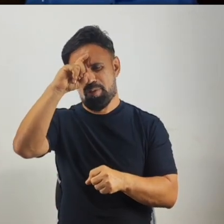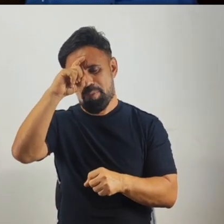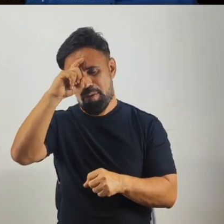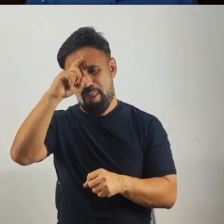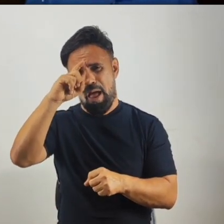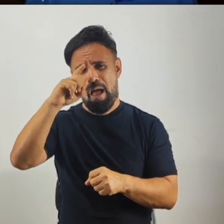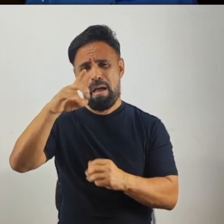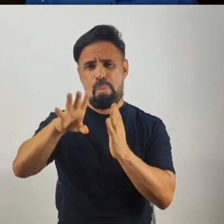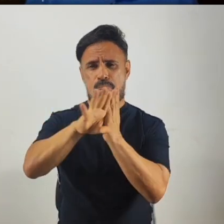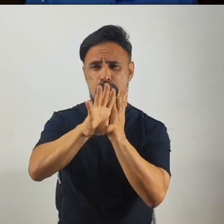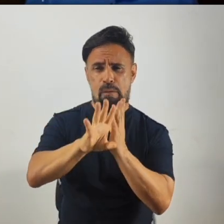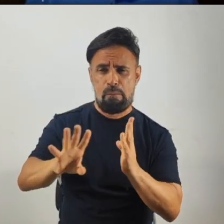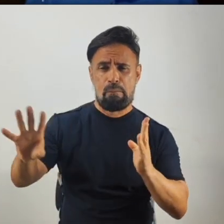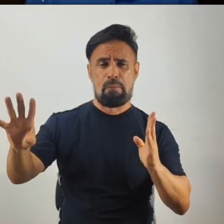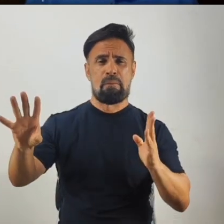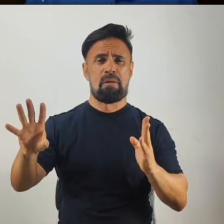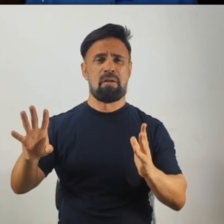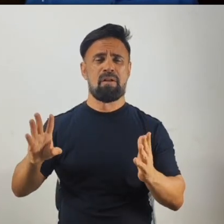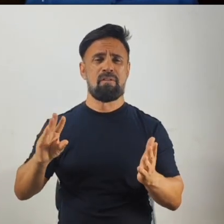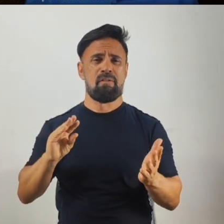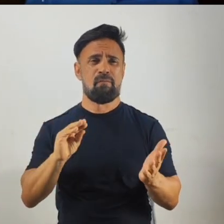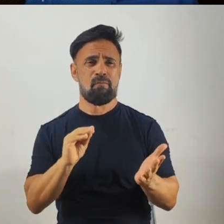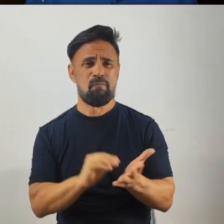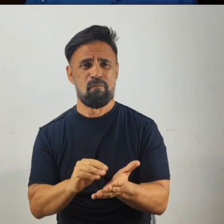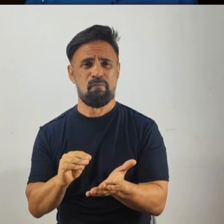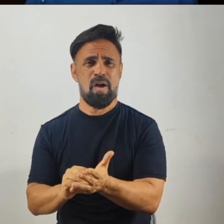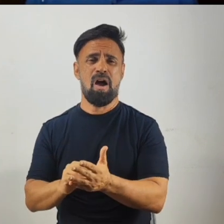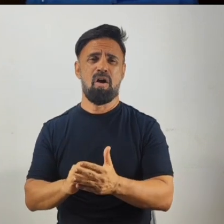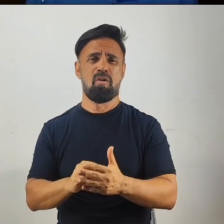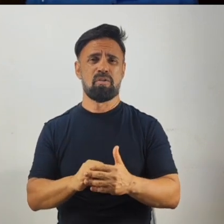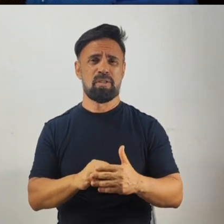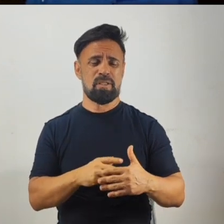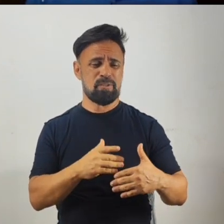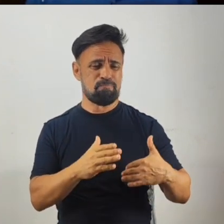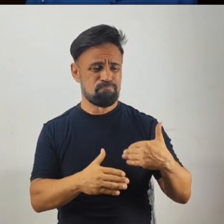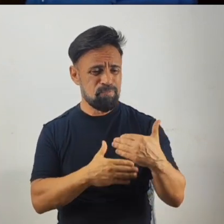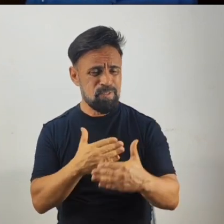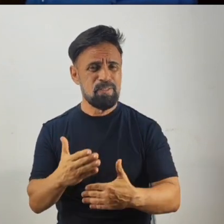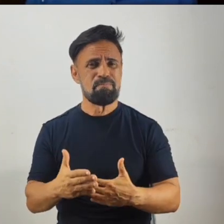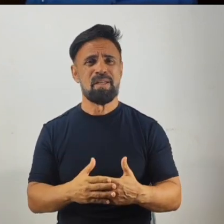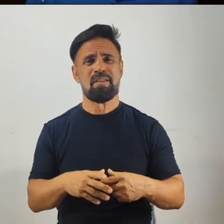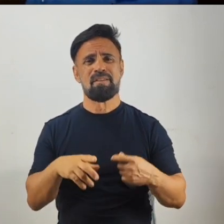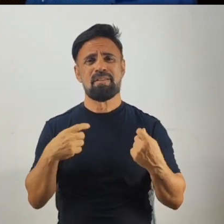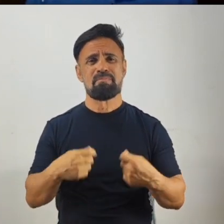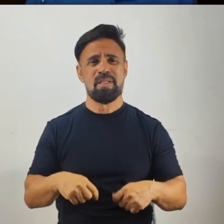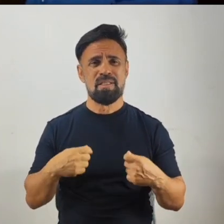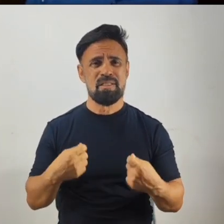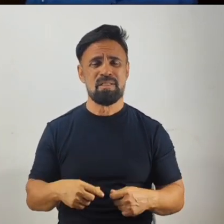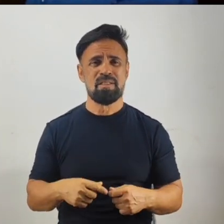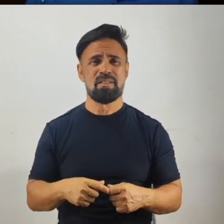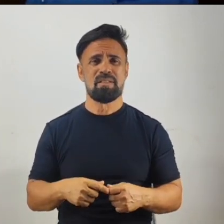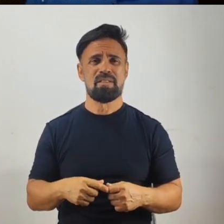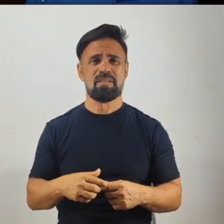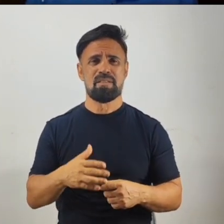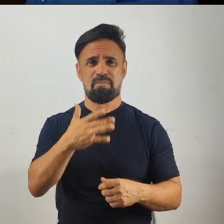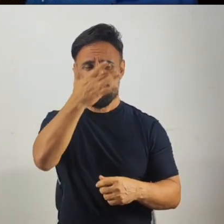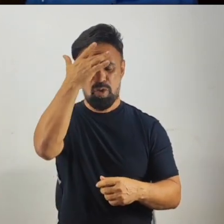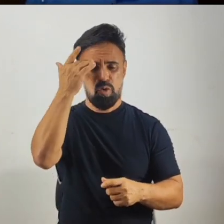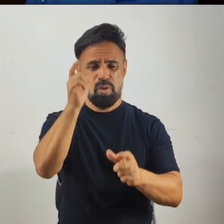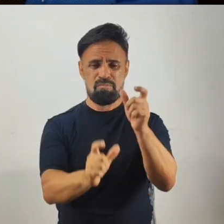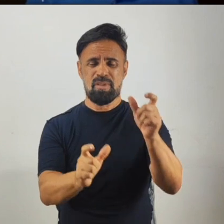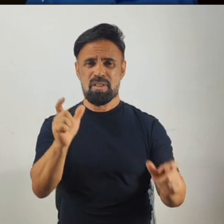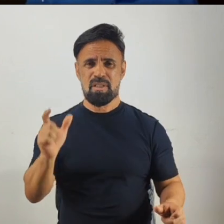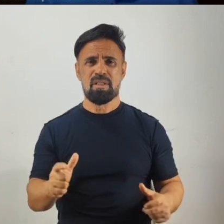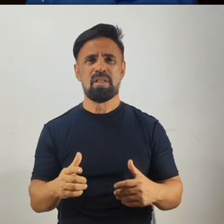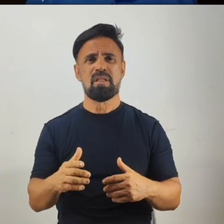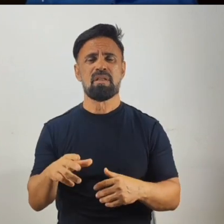superlotação em unidades de saúde, falta de determinados procedimentos necessários para os